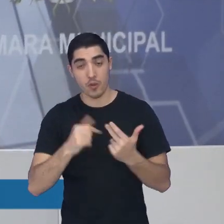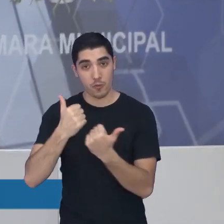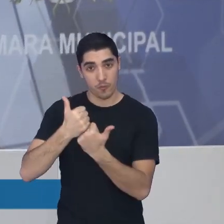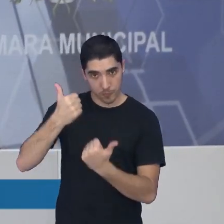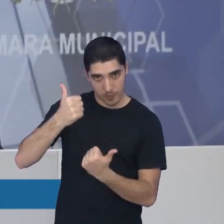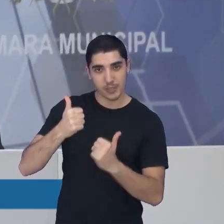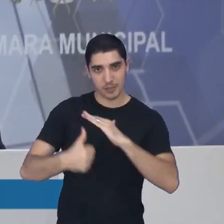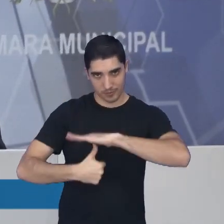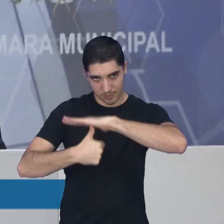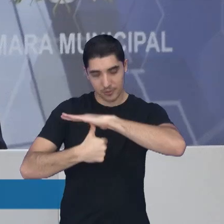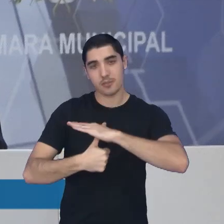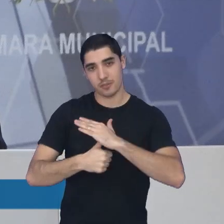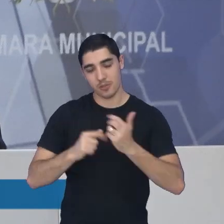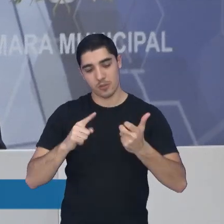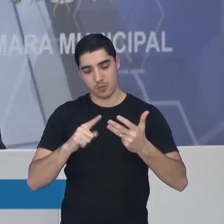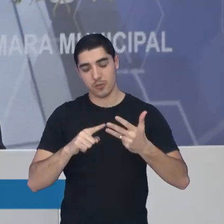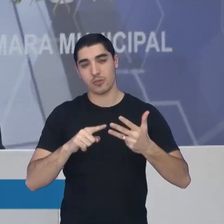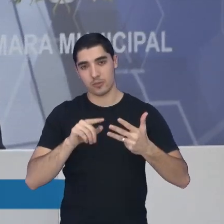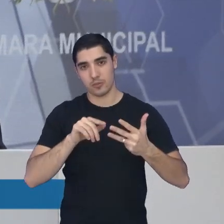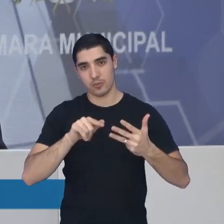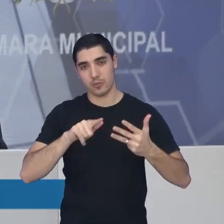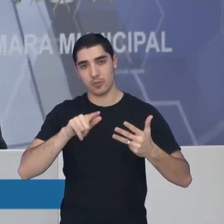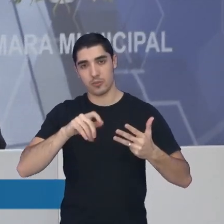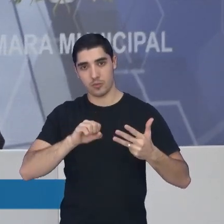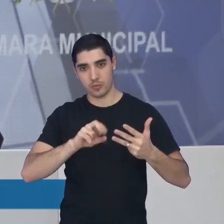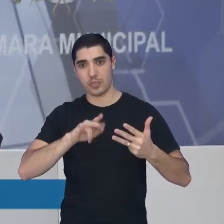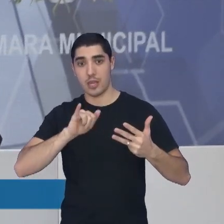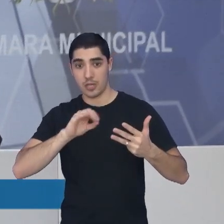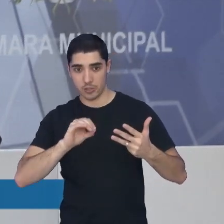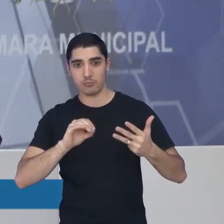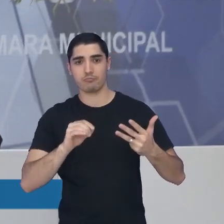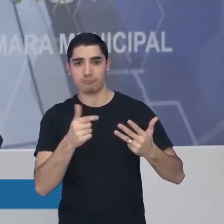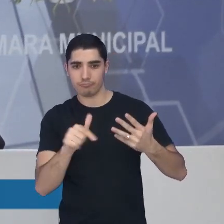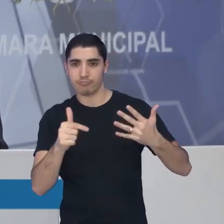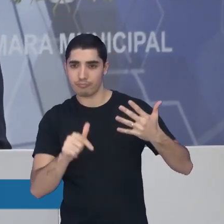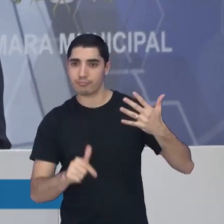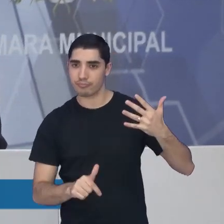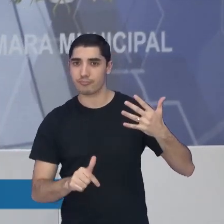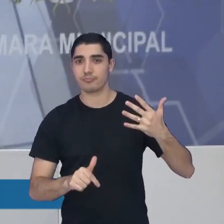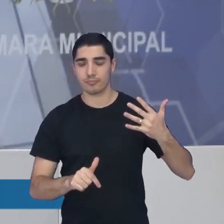Baixa, ao diretor da Faculdade de Direito, professor Edgar Solano,